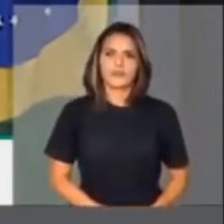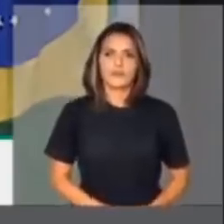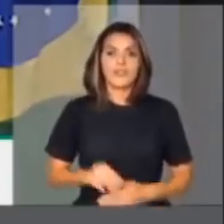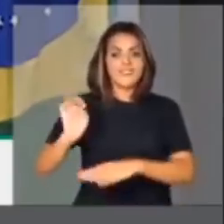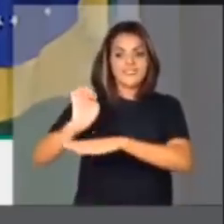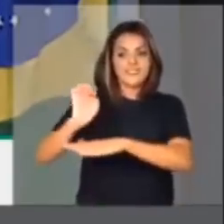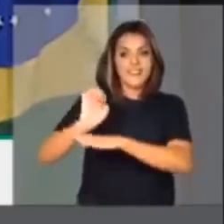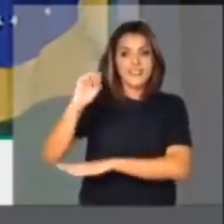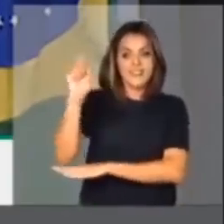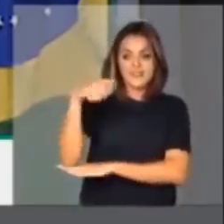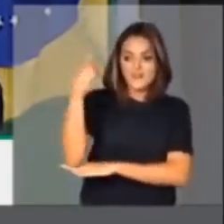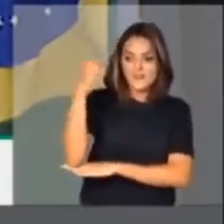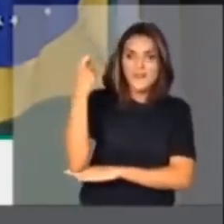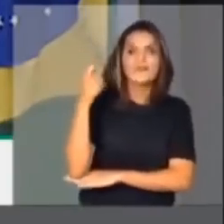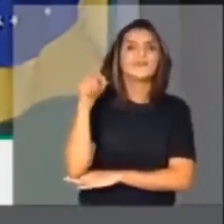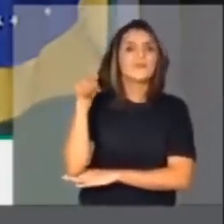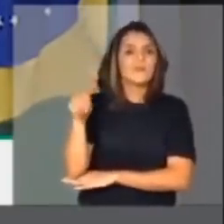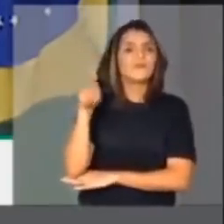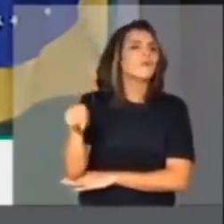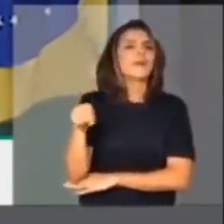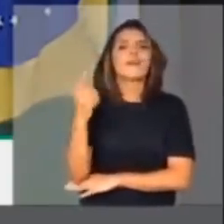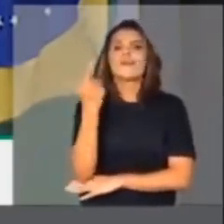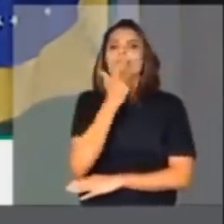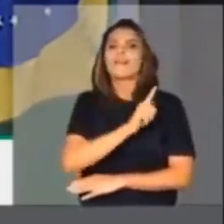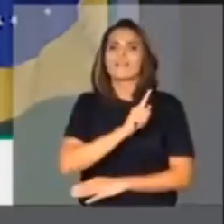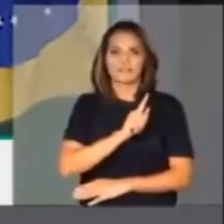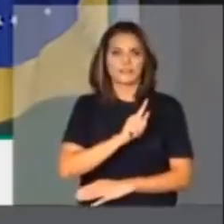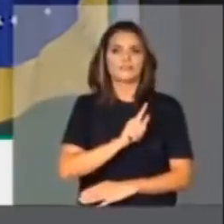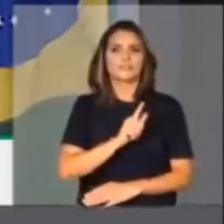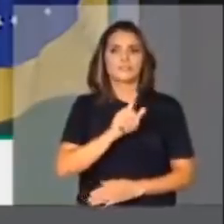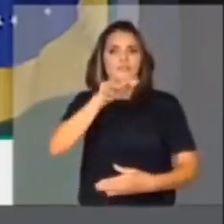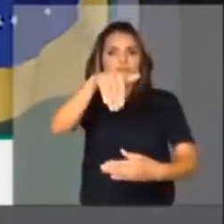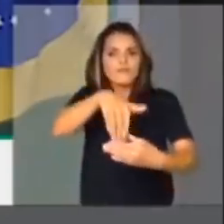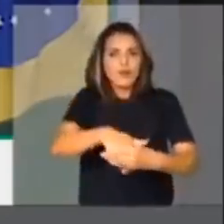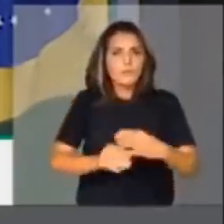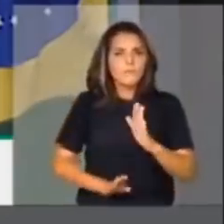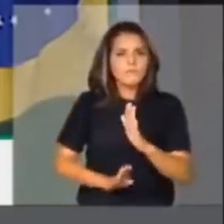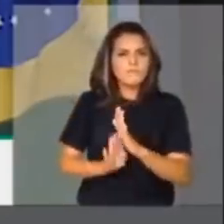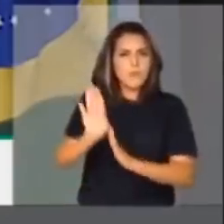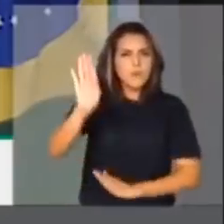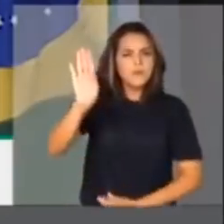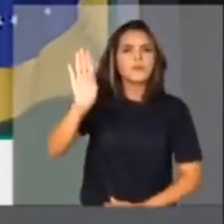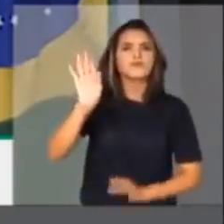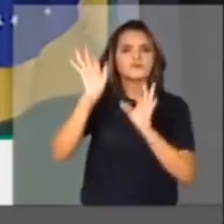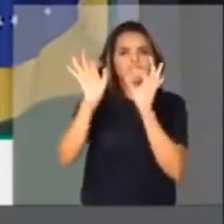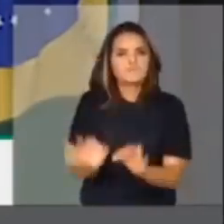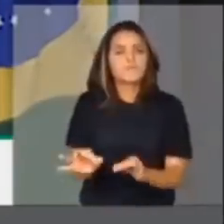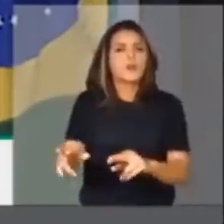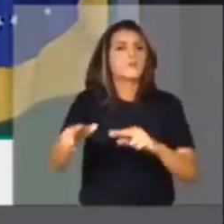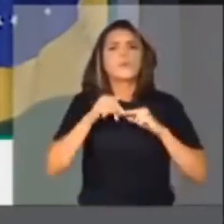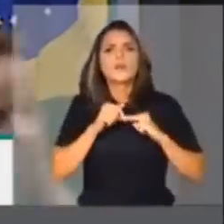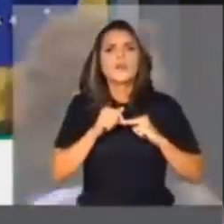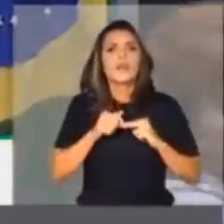Um Estado que deu a mim e a tantos deputados federais eleitos votações expressivas